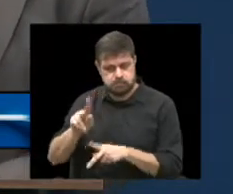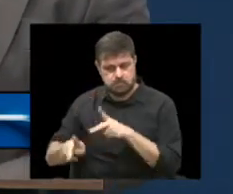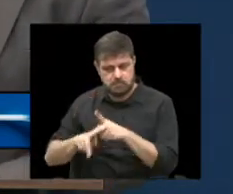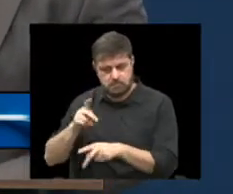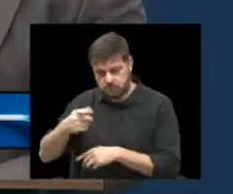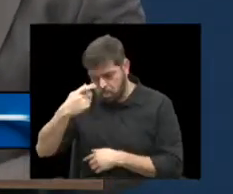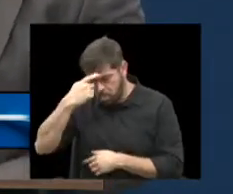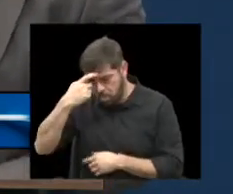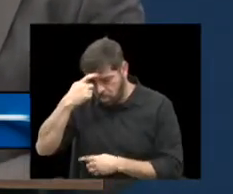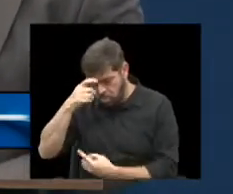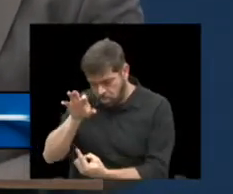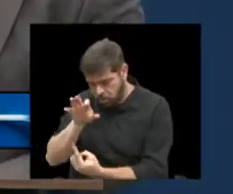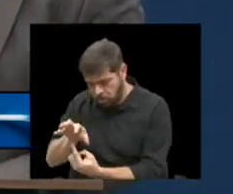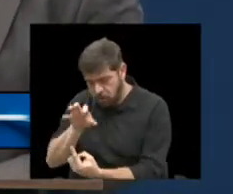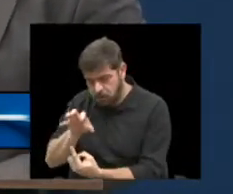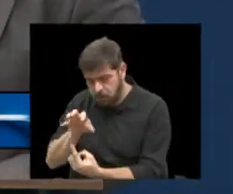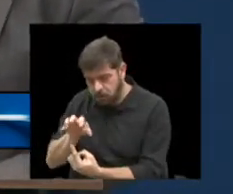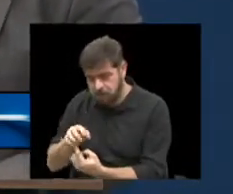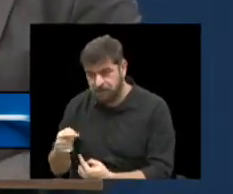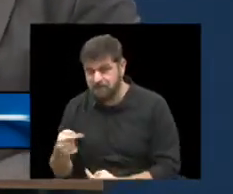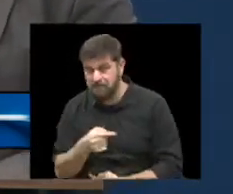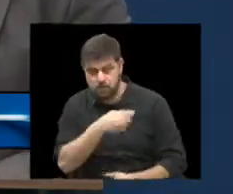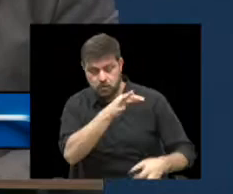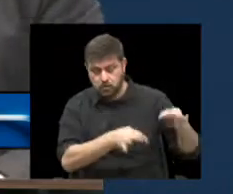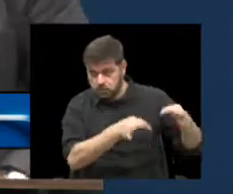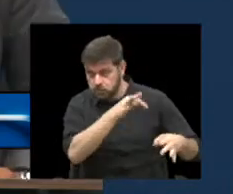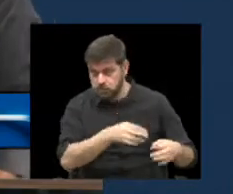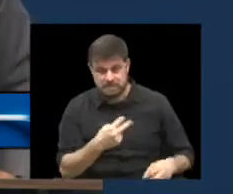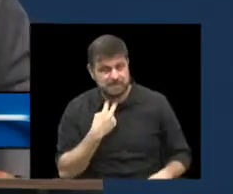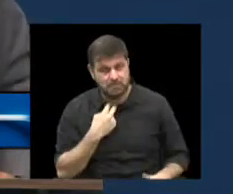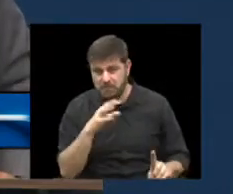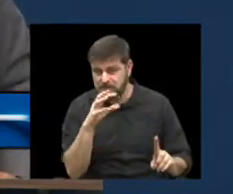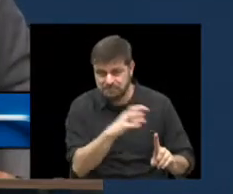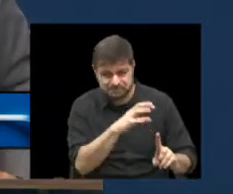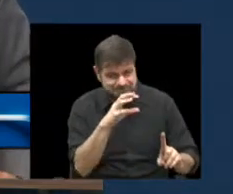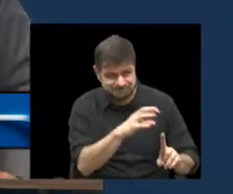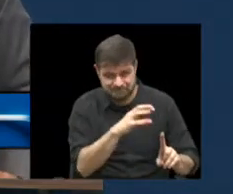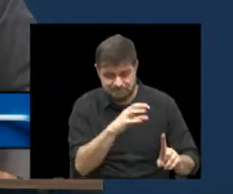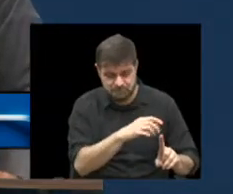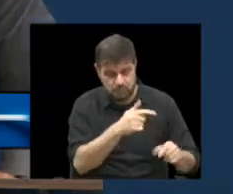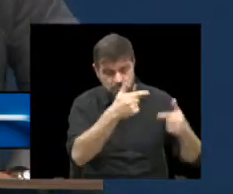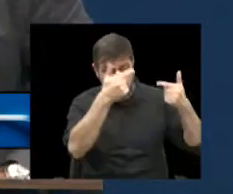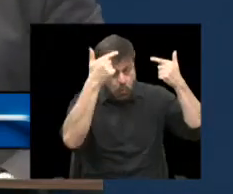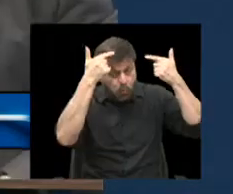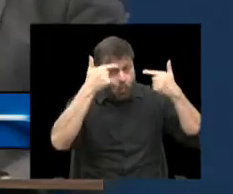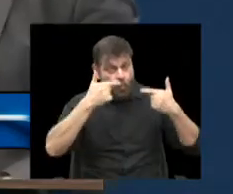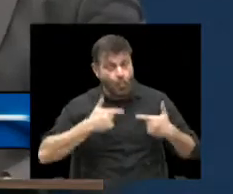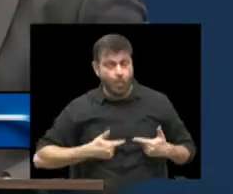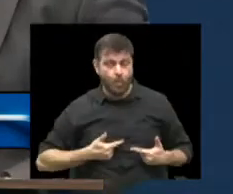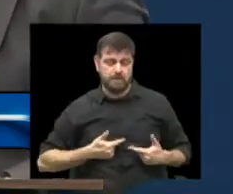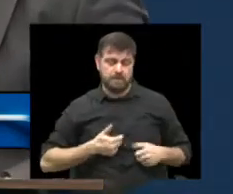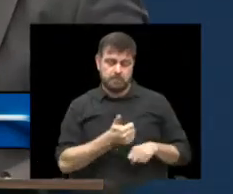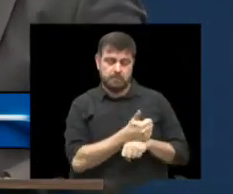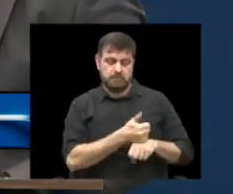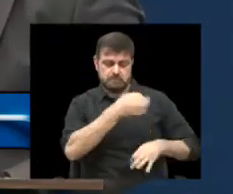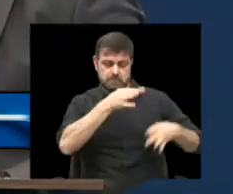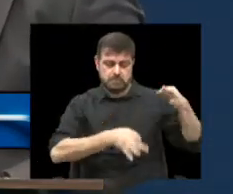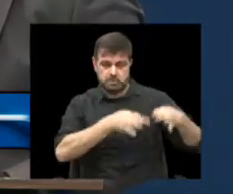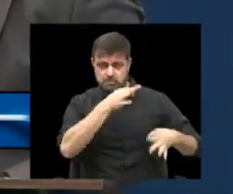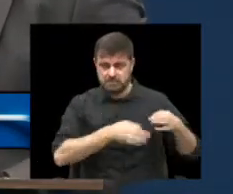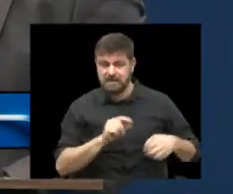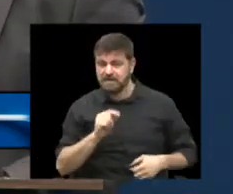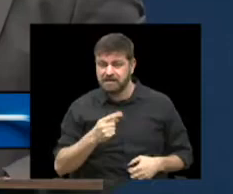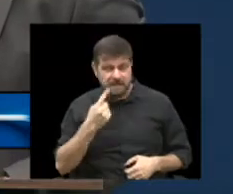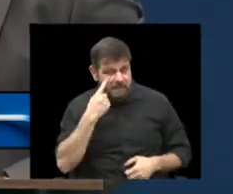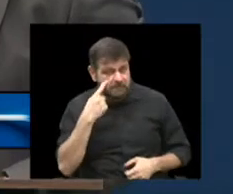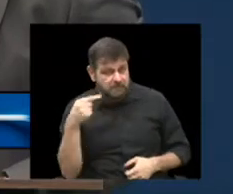e querem que os juízes tenham a mesma opinião, mas o juiz não pode ter a mesma opinião. Né? Eu até vi no julgamento, em quem assistiu, o vereador